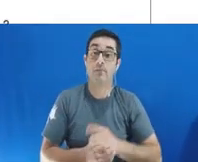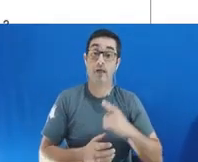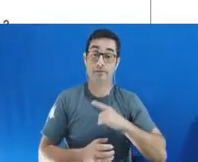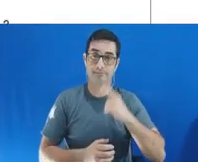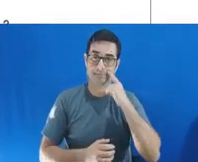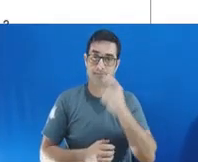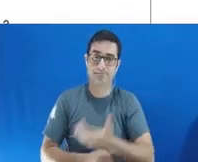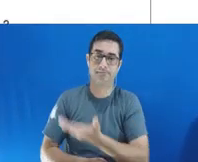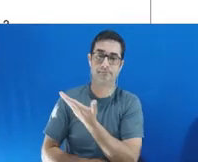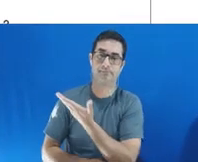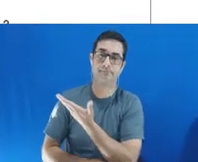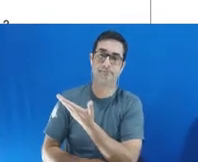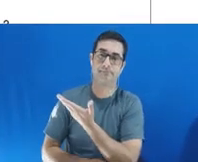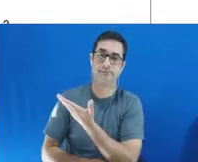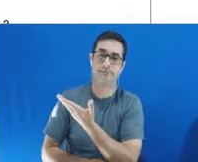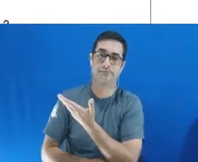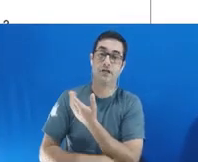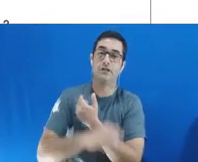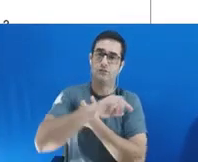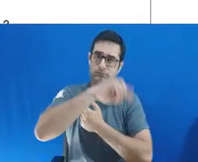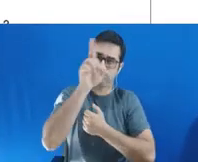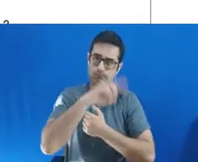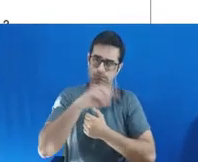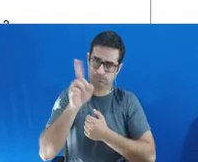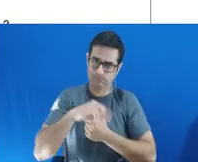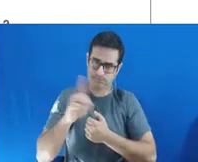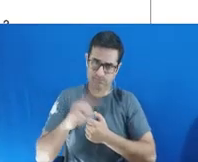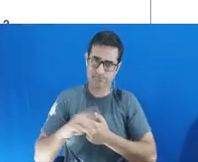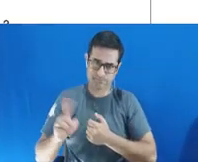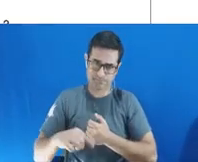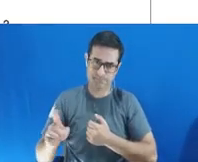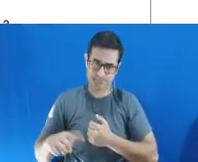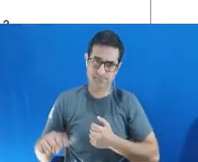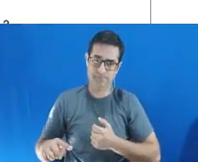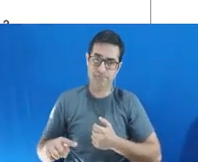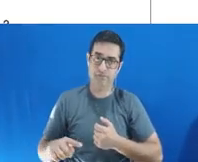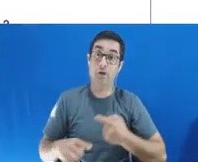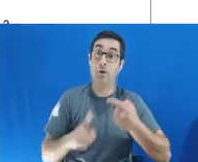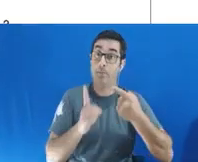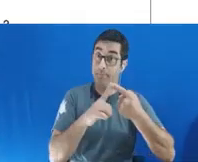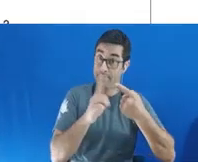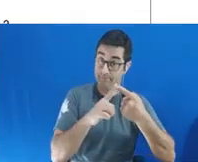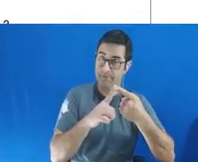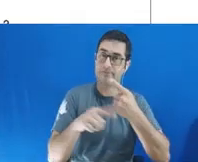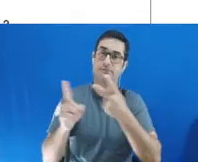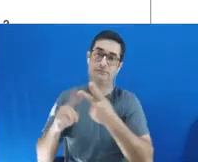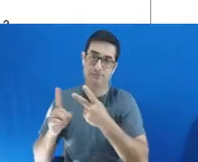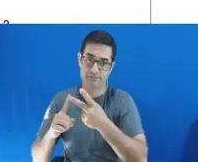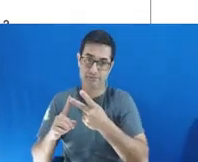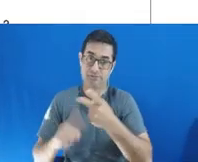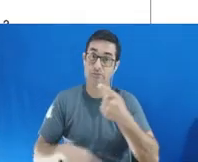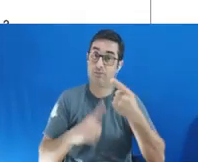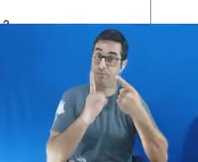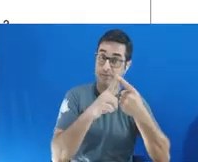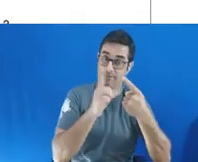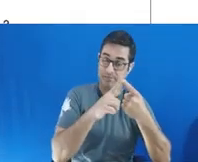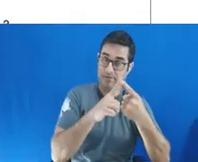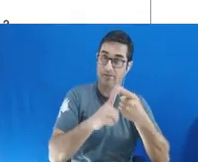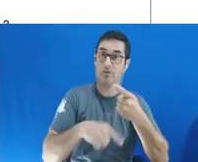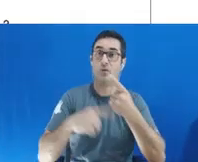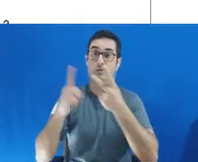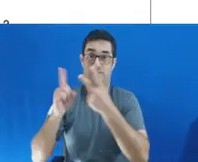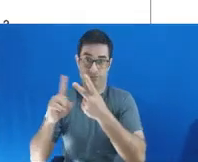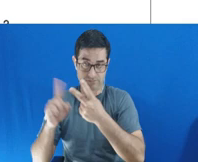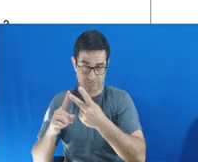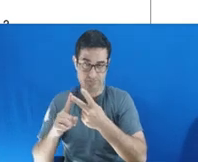a distribuição eletrônica, né, dos elementos do segundo período e do primeiro. Do primeiro está aqui, que a gente já viu. Ambos, tanto